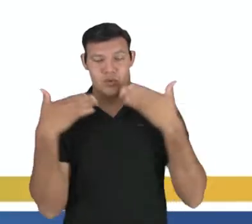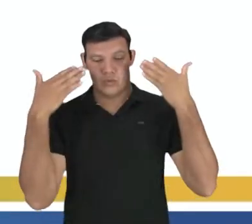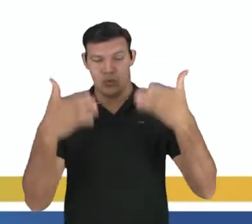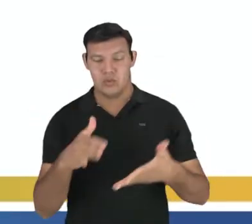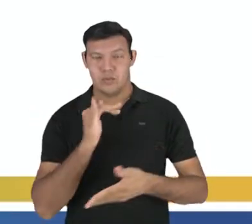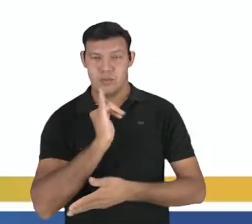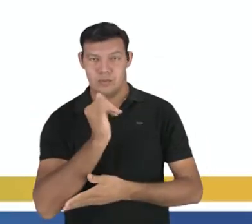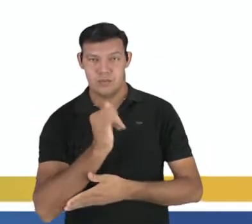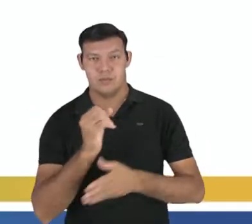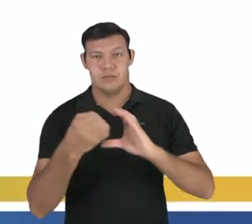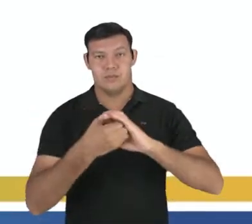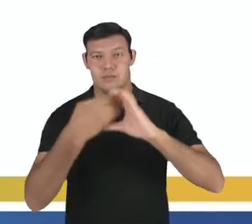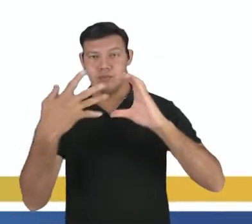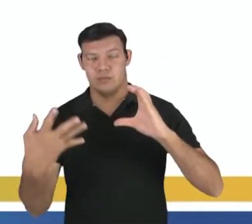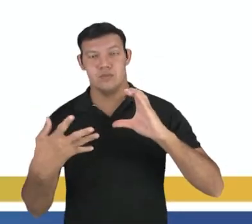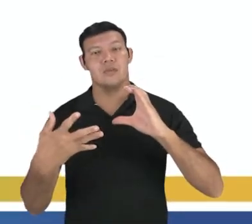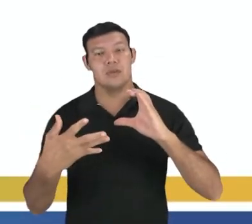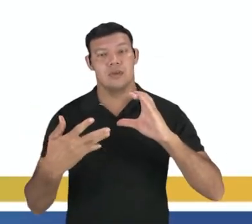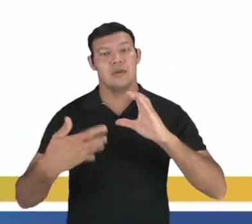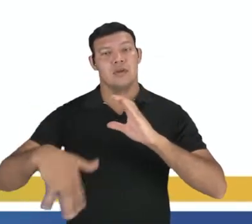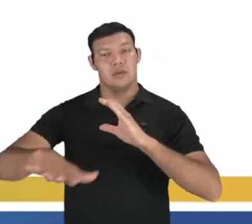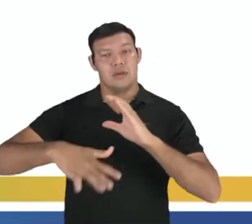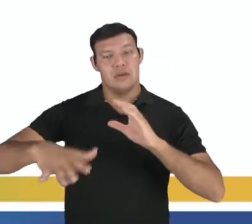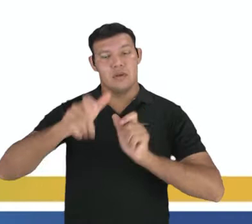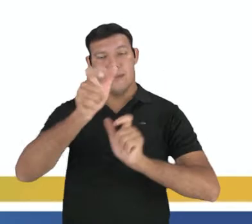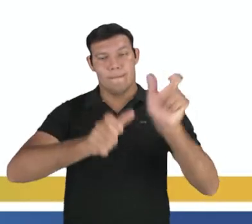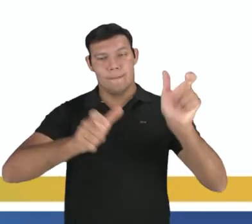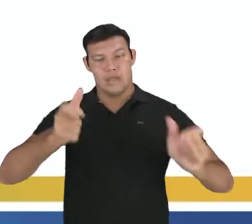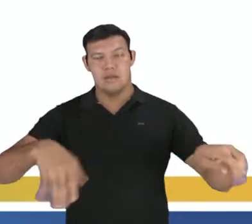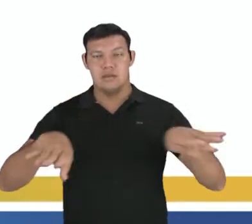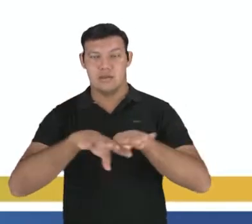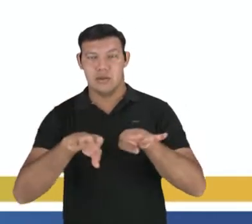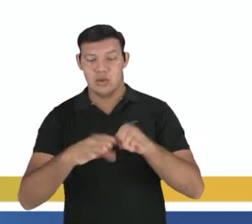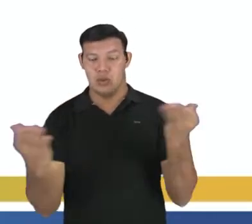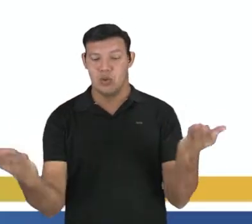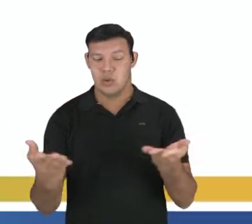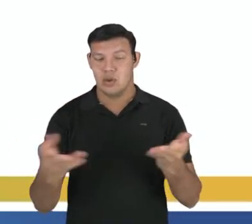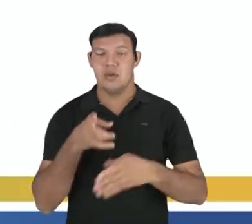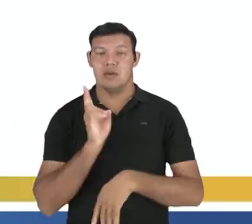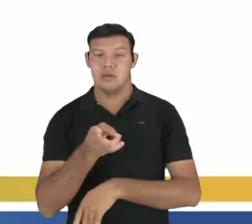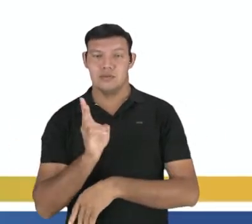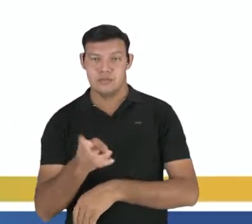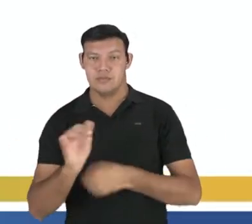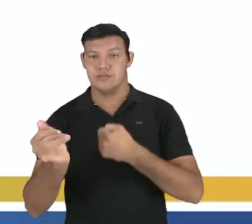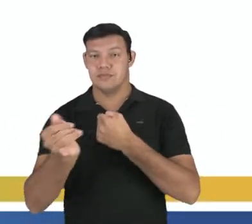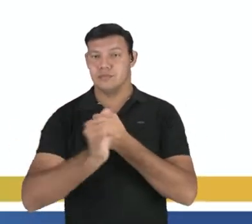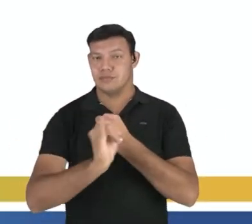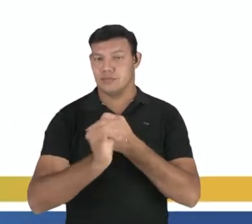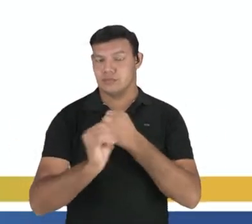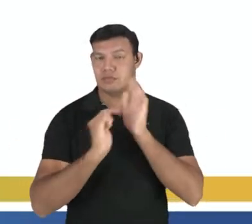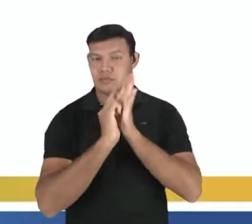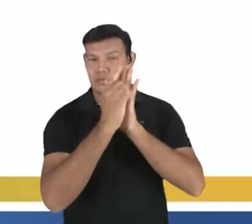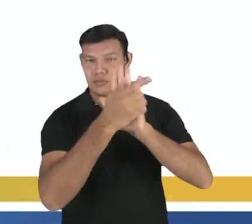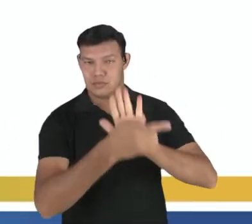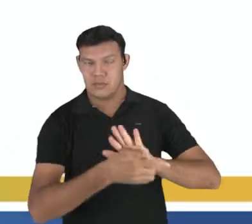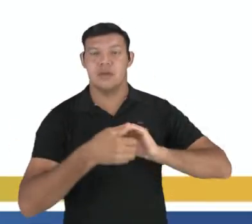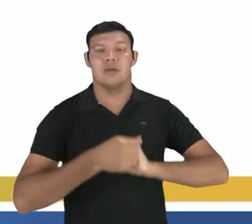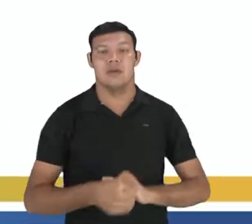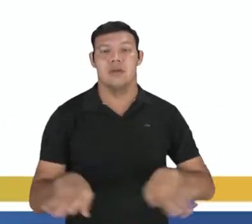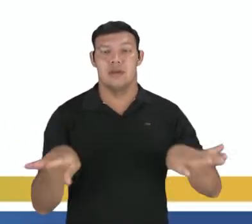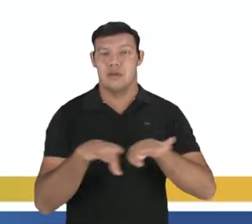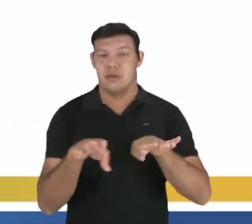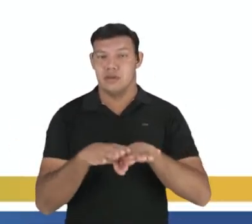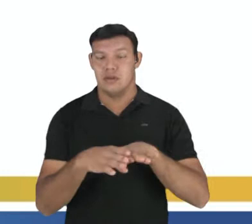foco narrativo e a caracterização do espaço e dos personagens. Hoje continuaremos a falar sobre esse gênero, mas iremos